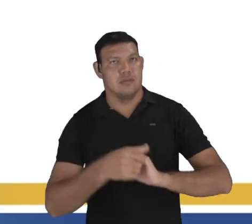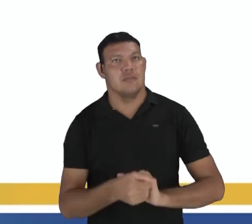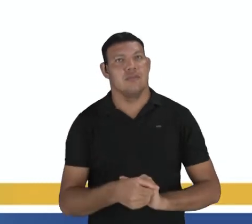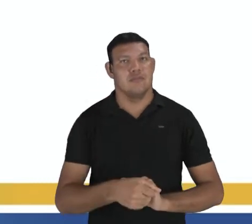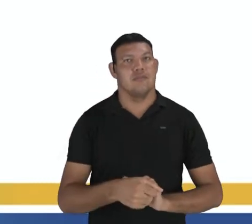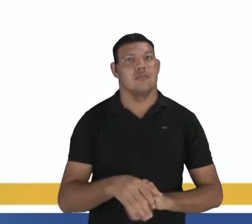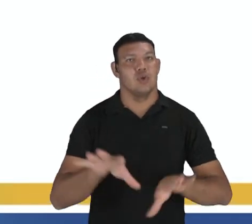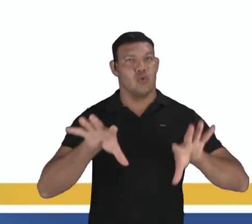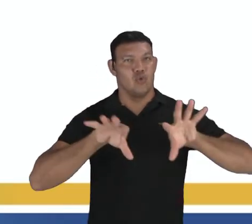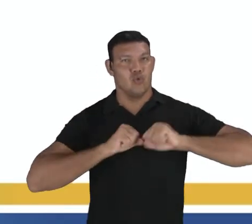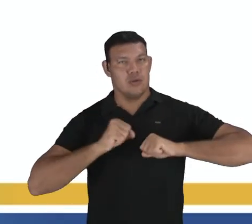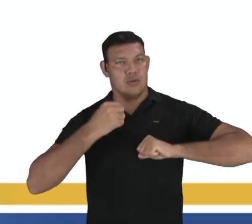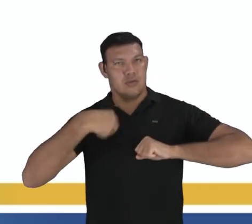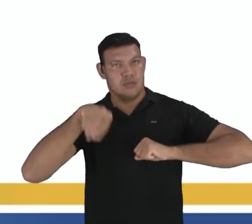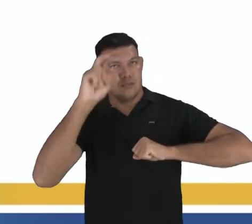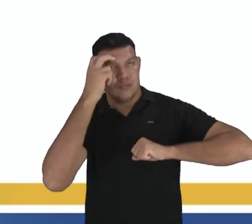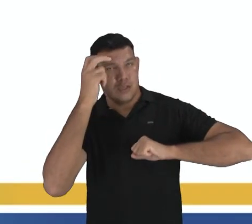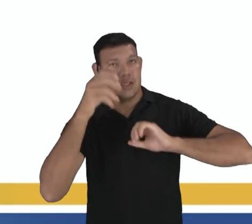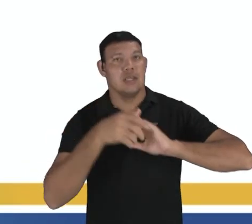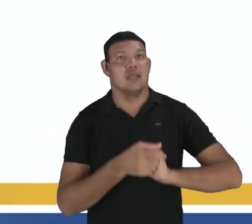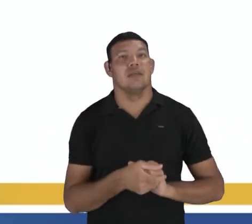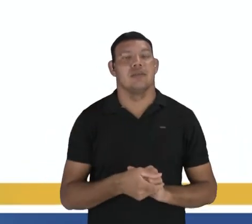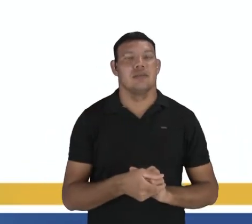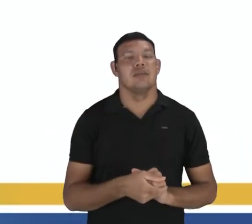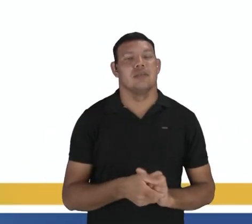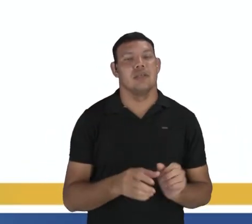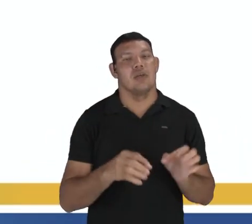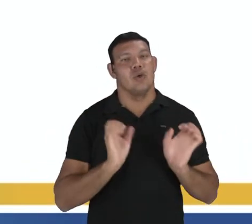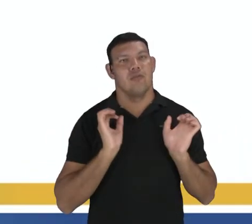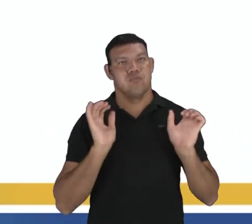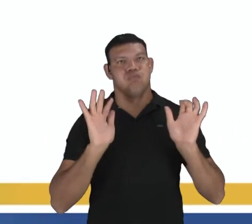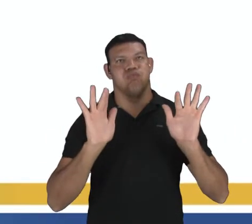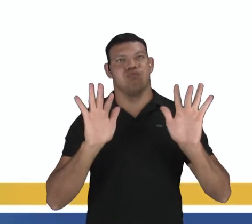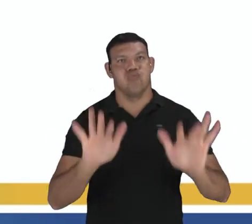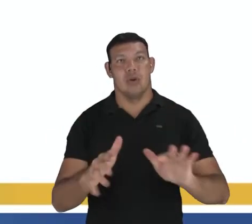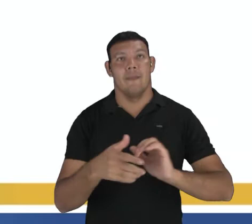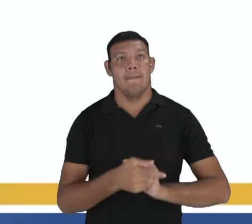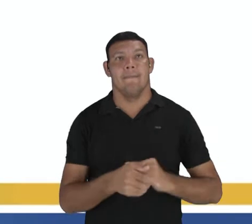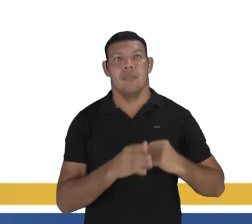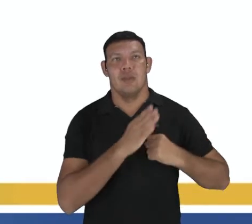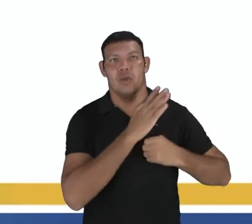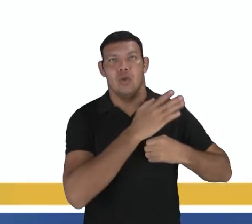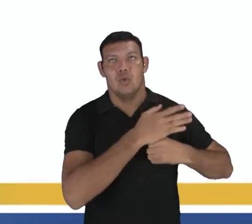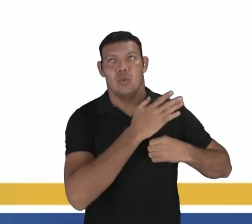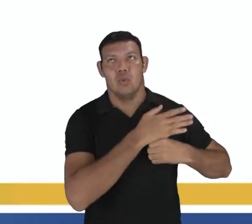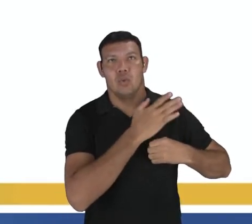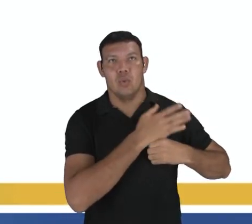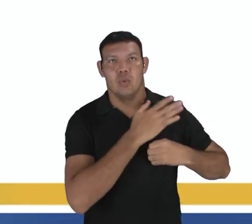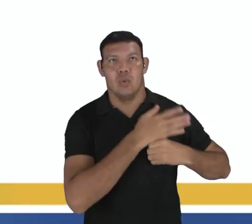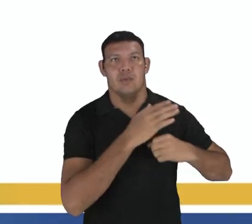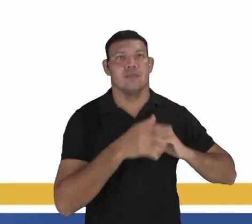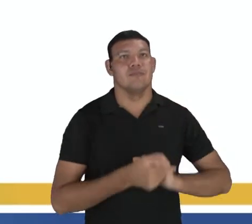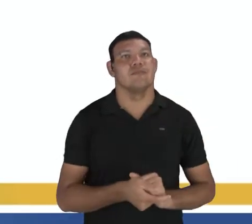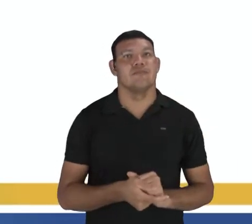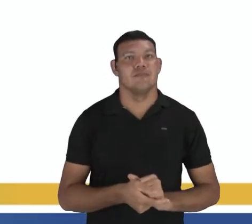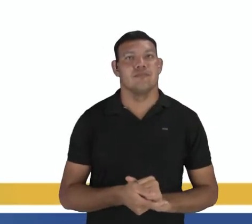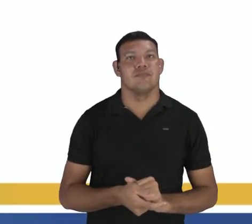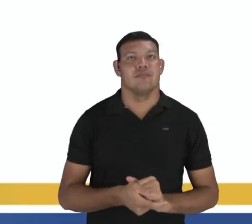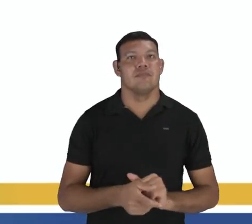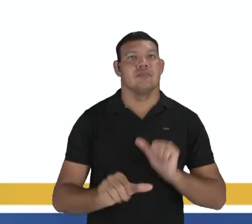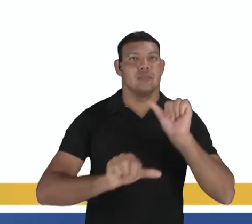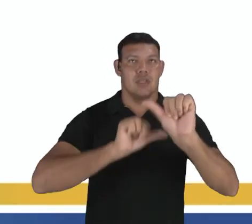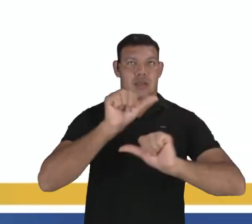como eu disse para vocês, a gente vai ter invasões e invasões, né? Os babilônicos, o primeiro império, né? A Babilônia se transformou numa das